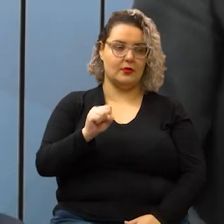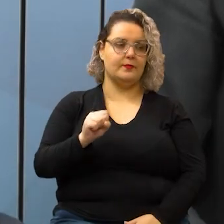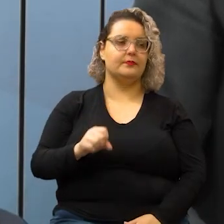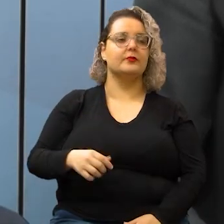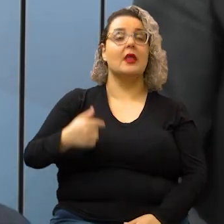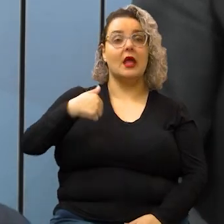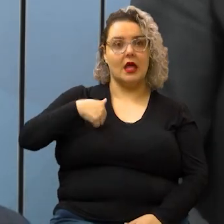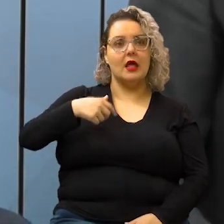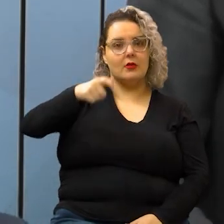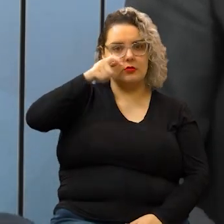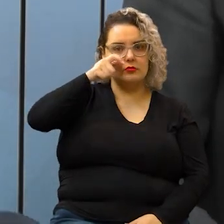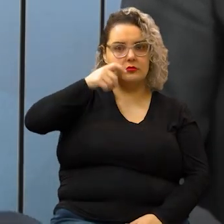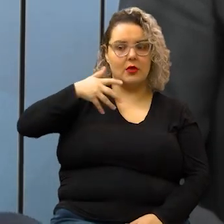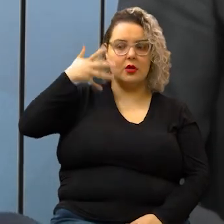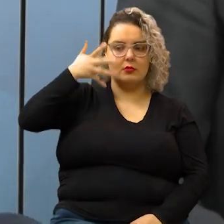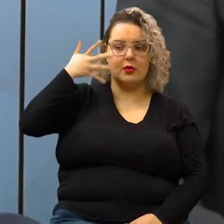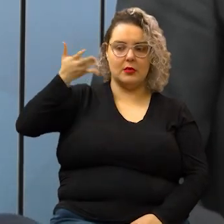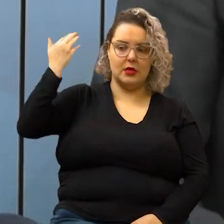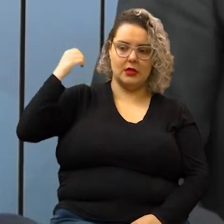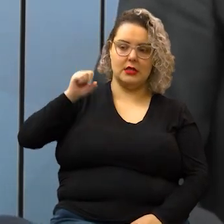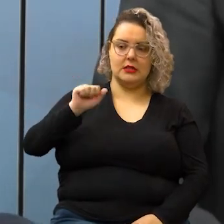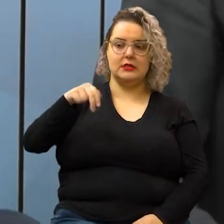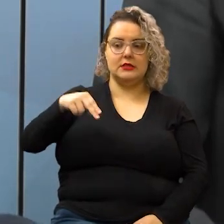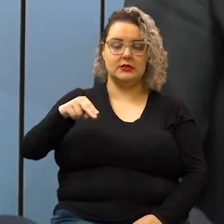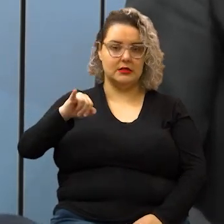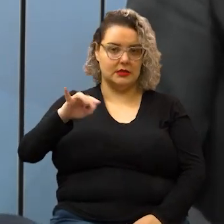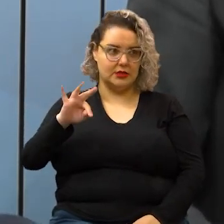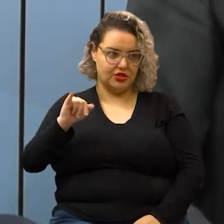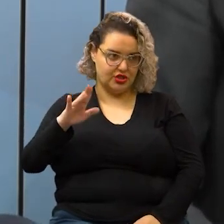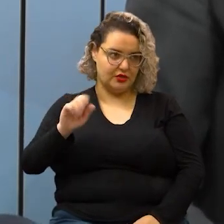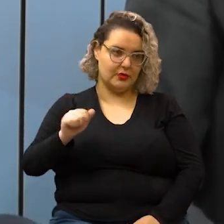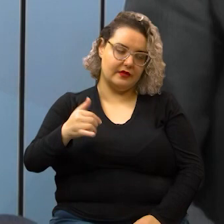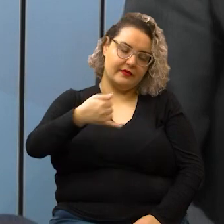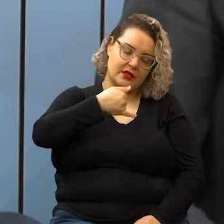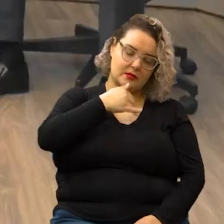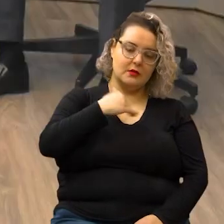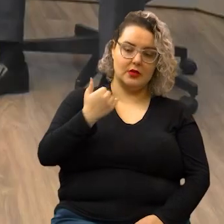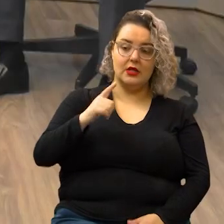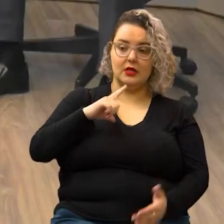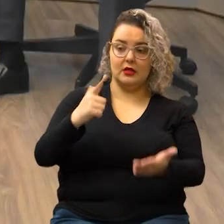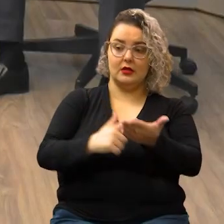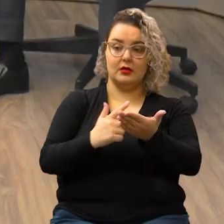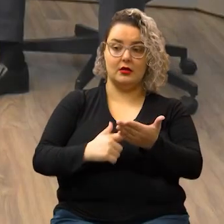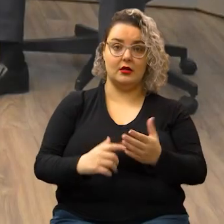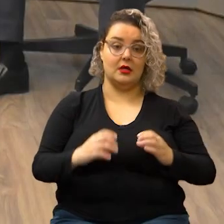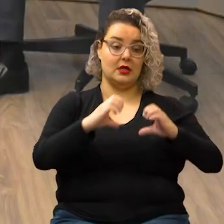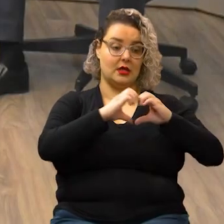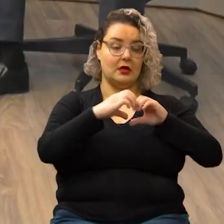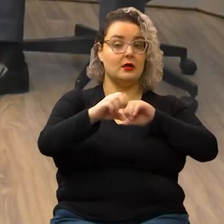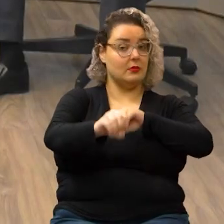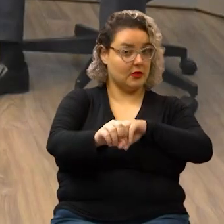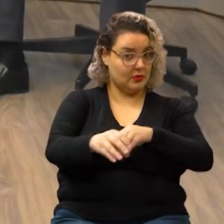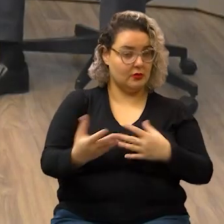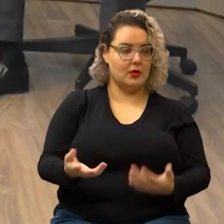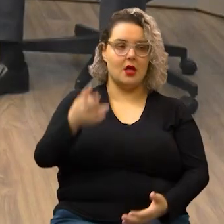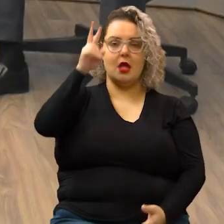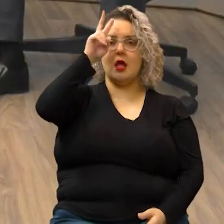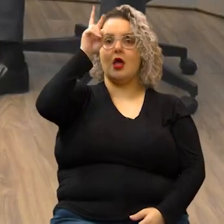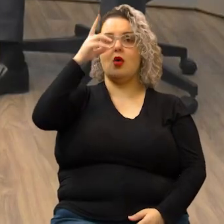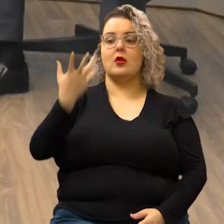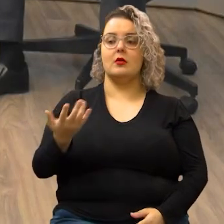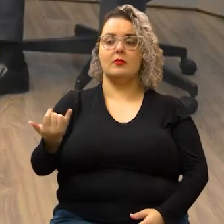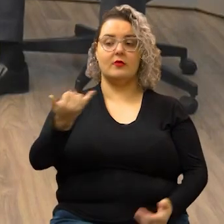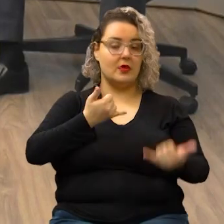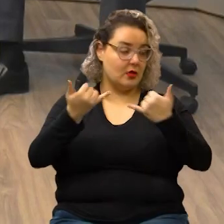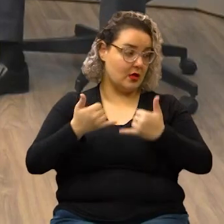tempo atrás do Samitiba, infelizmente faleceu, e ele tem um livro que chama Quem Ama Educa, né? E eu lembro que ele falou o